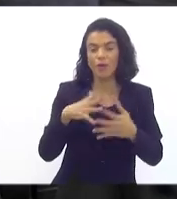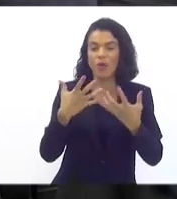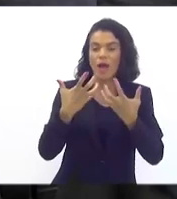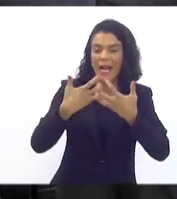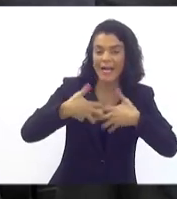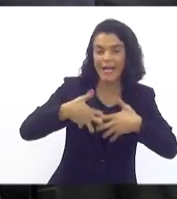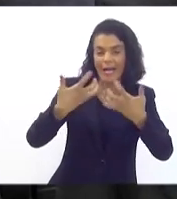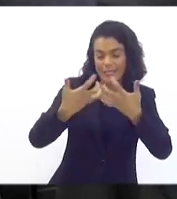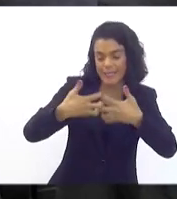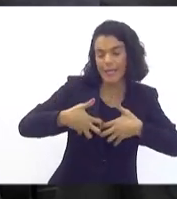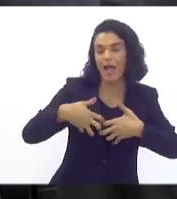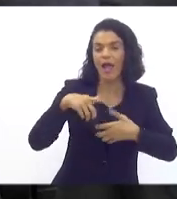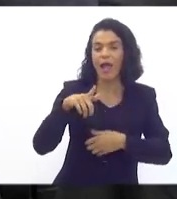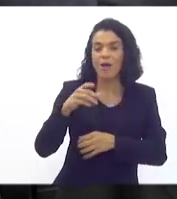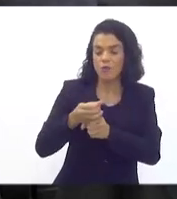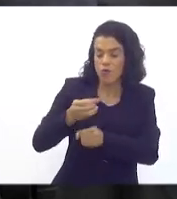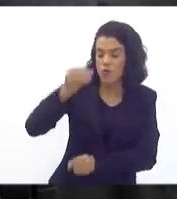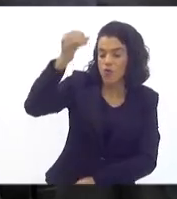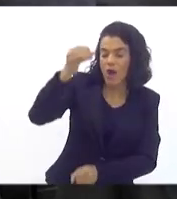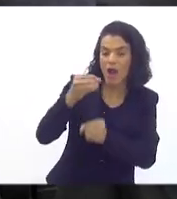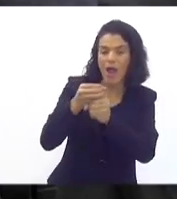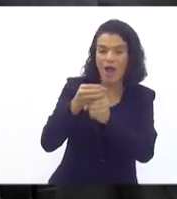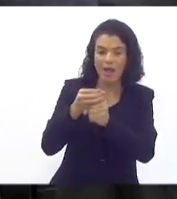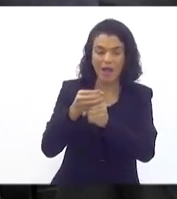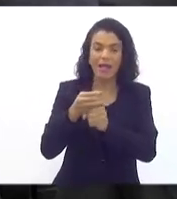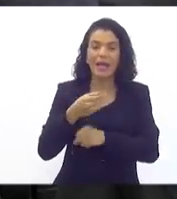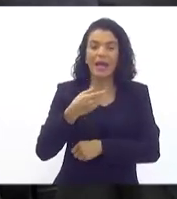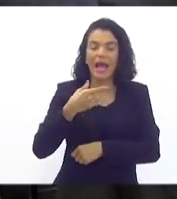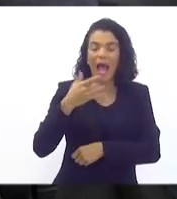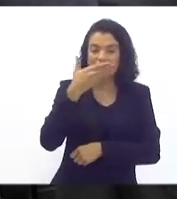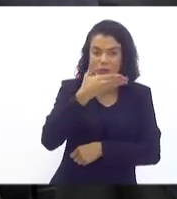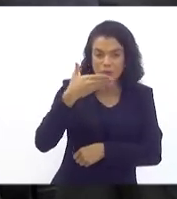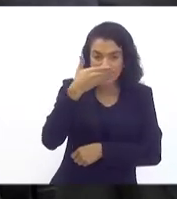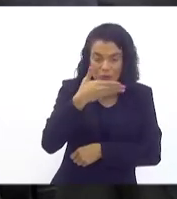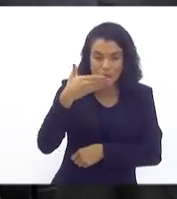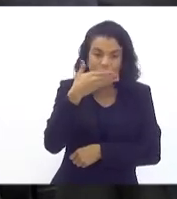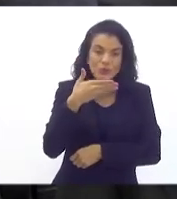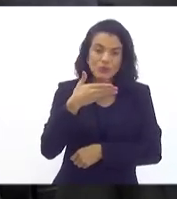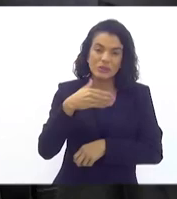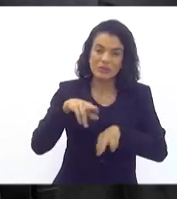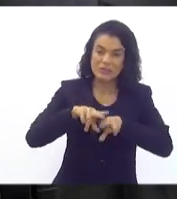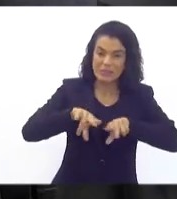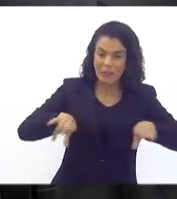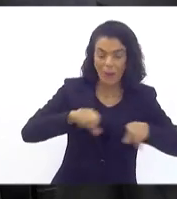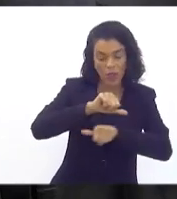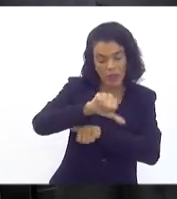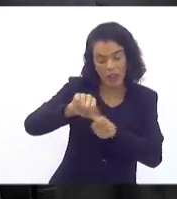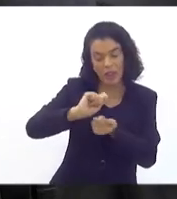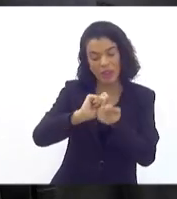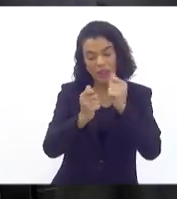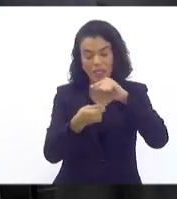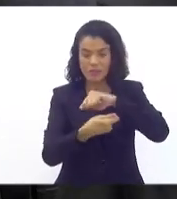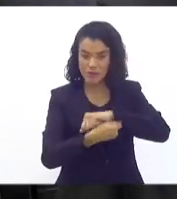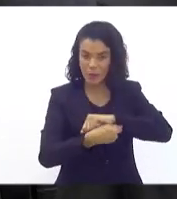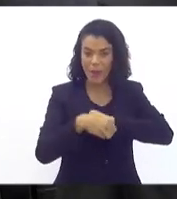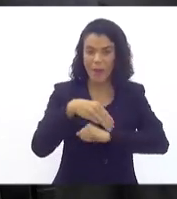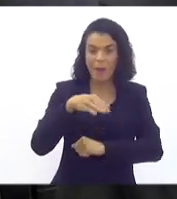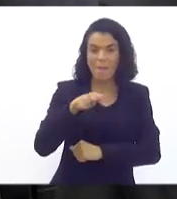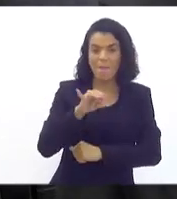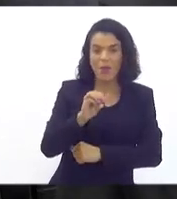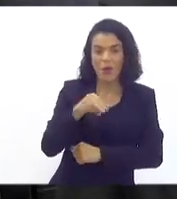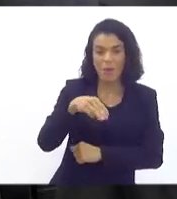cana com outros elementos da natureza que são que são produtos que vão ser descartados você pode transformar em biomassa e essa biomassa se transformar em